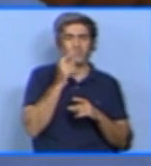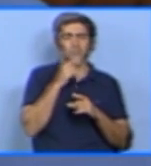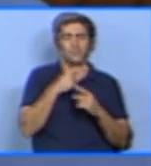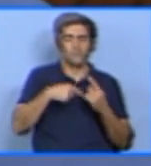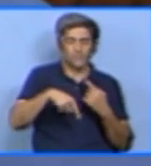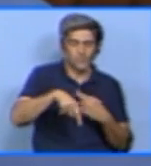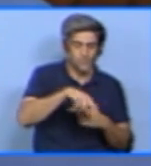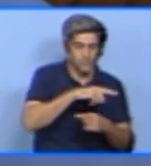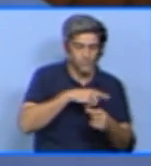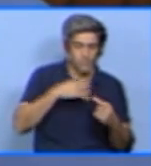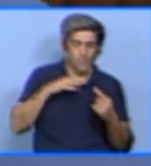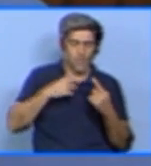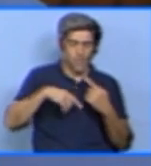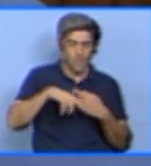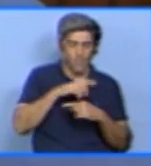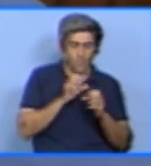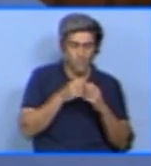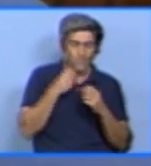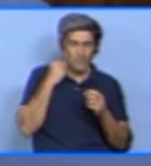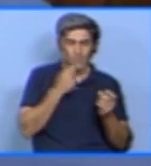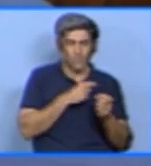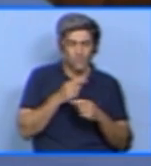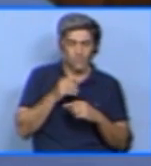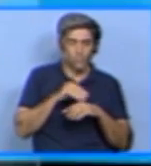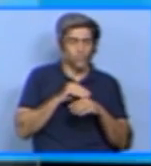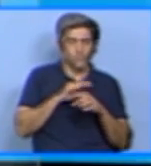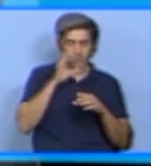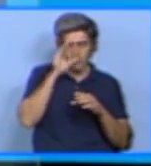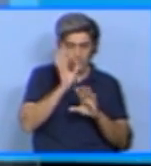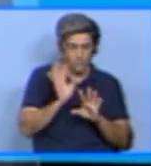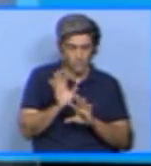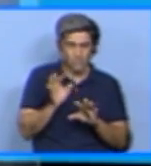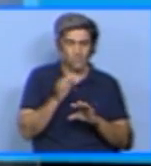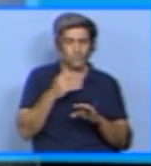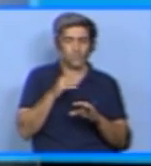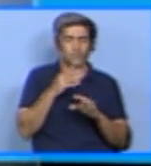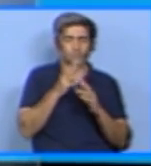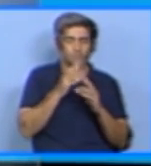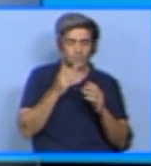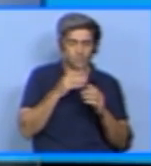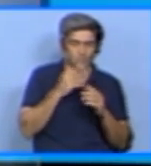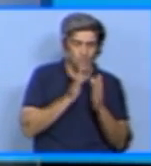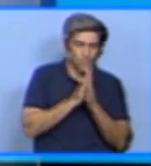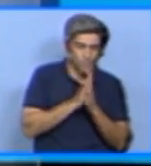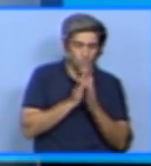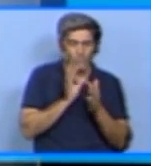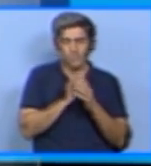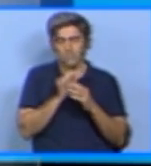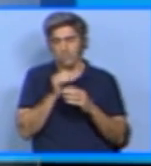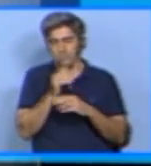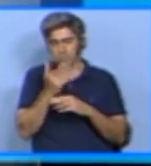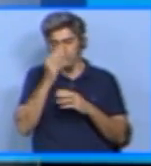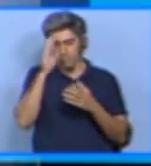do mal. Todos os grupos terroristas, sejam por razões mais ideológicas ou mais religiosas